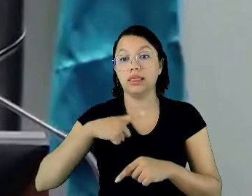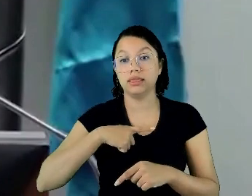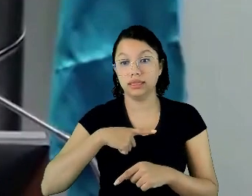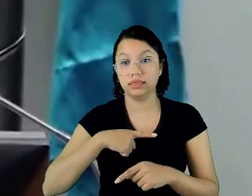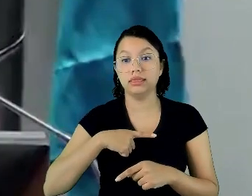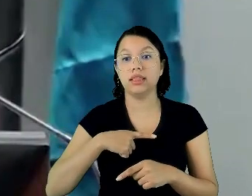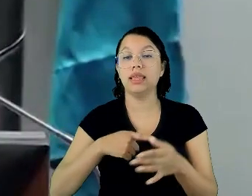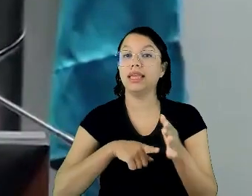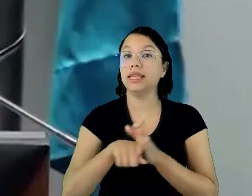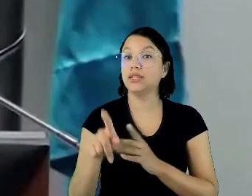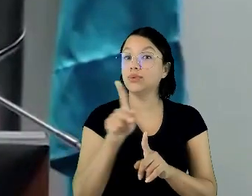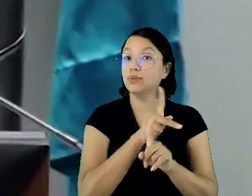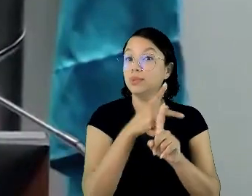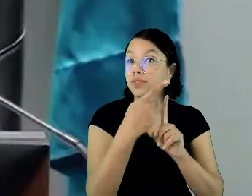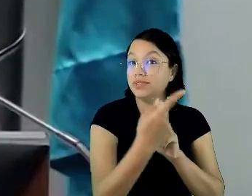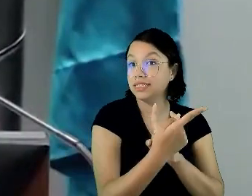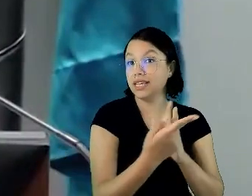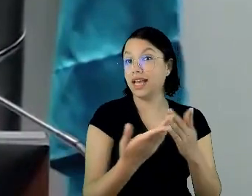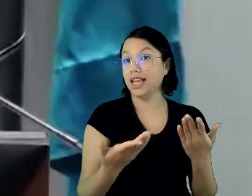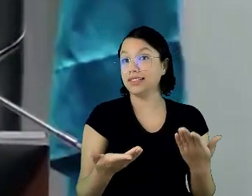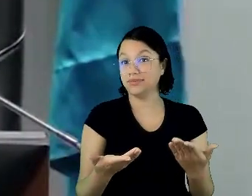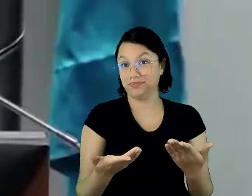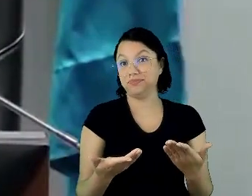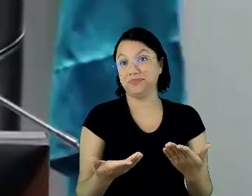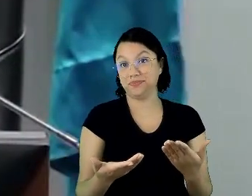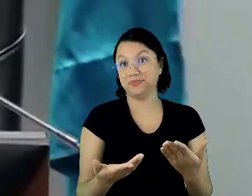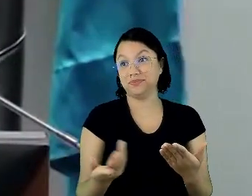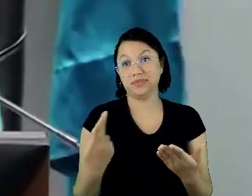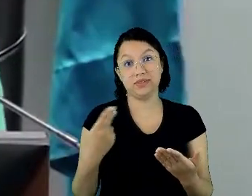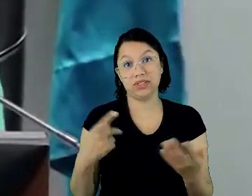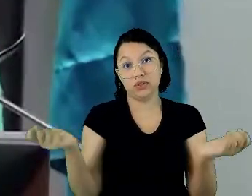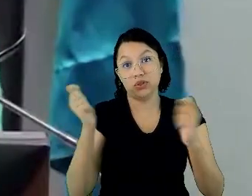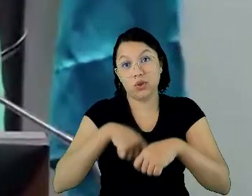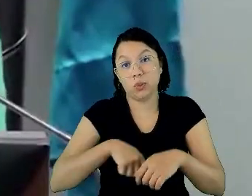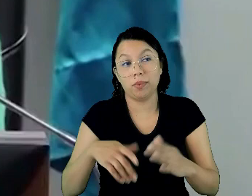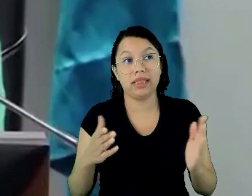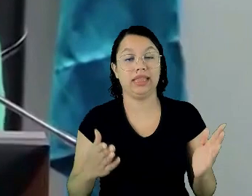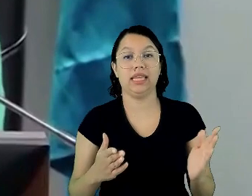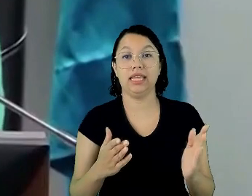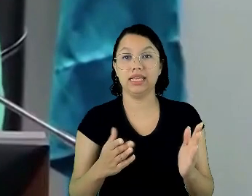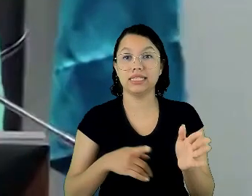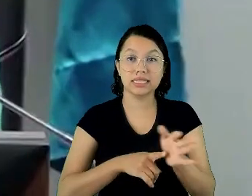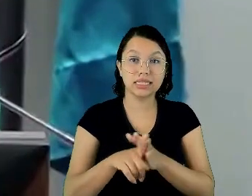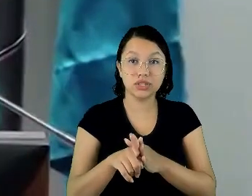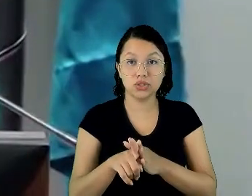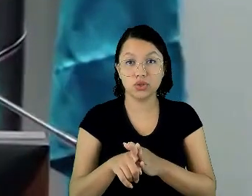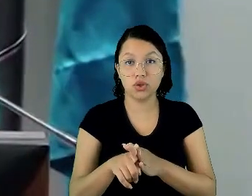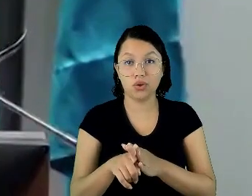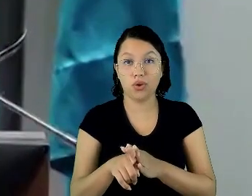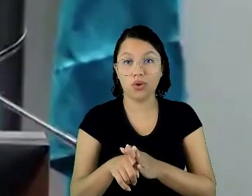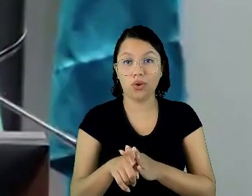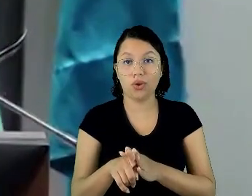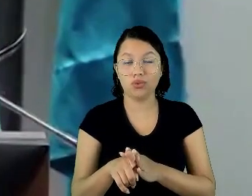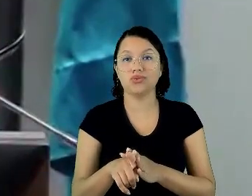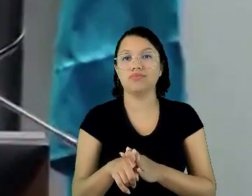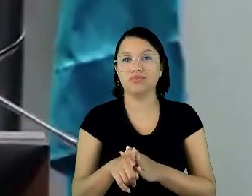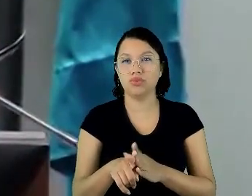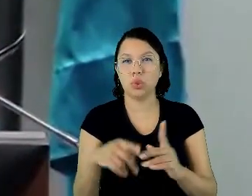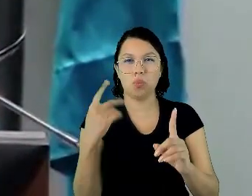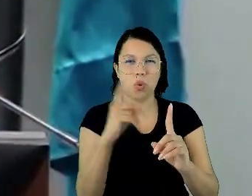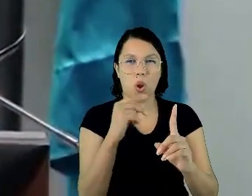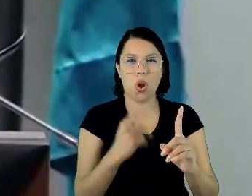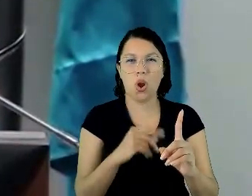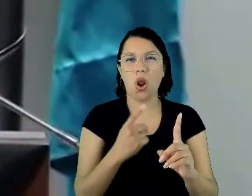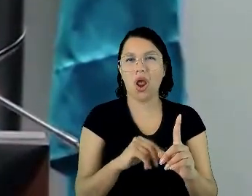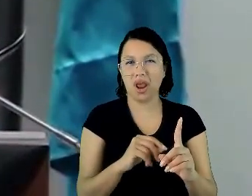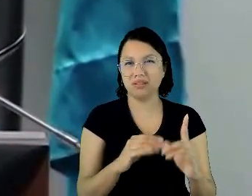Não da nossa competência, as questões de violência doméstica, alcoolismo, a criminalidade